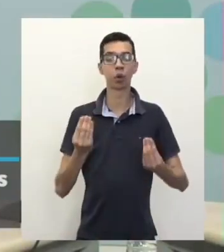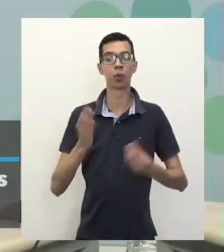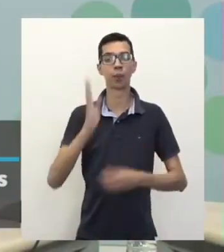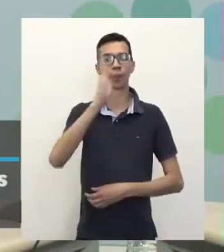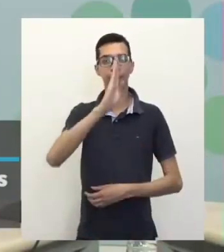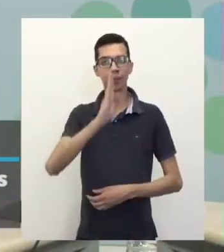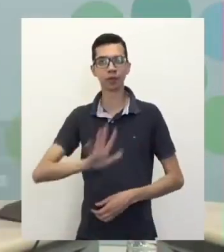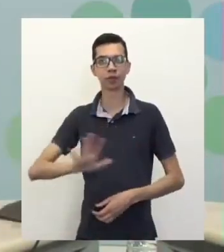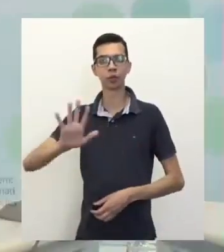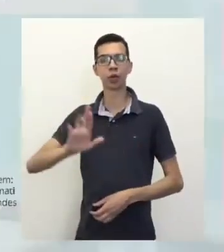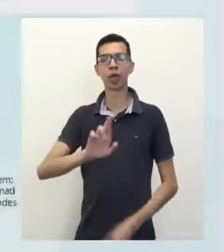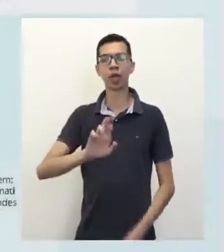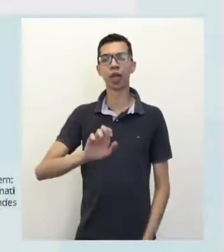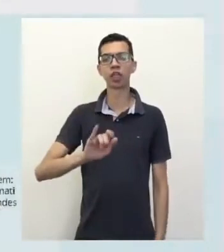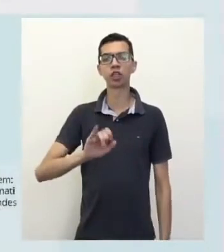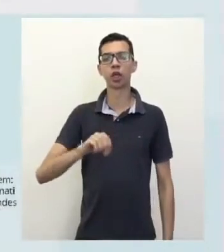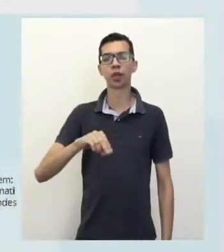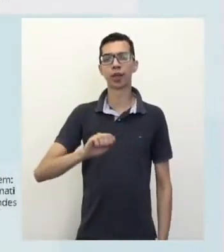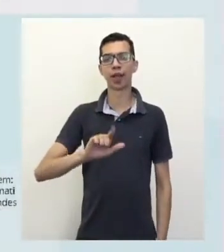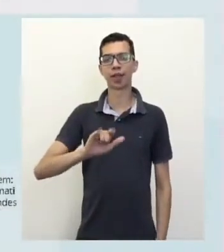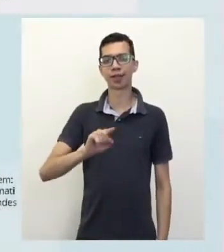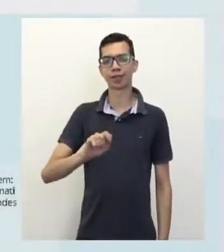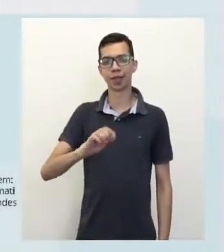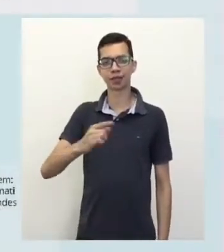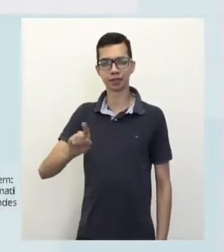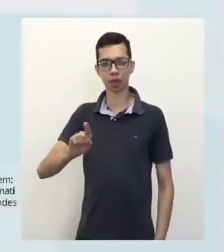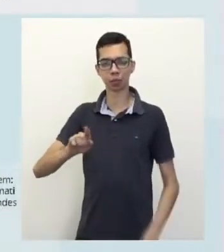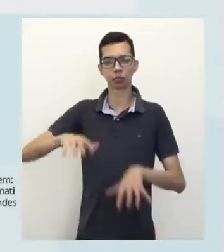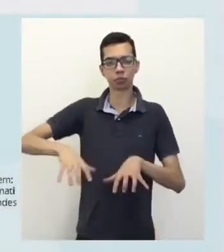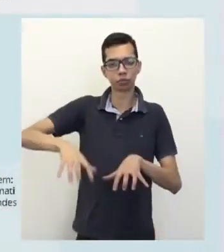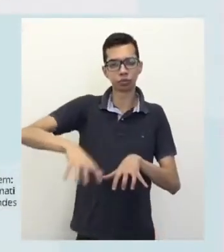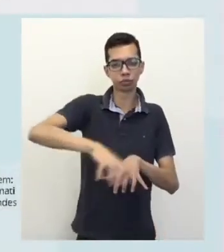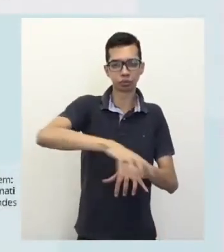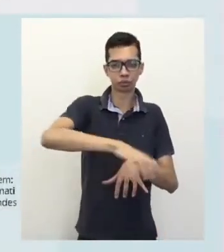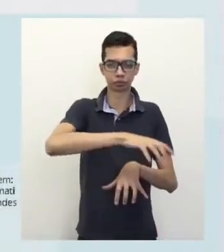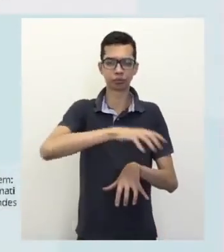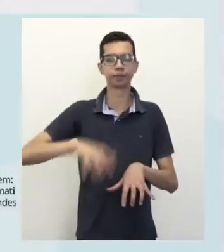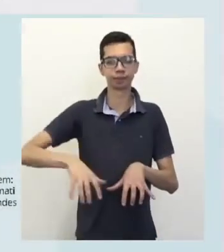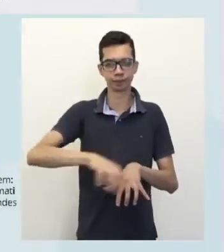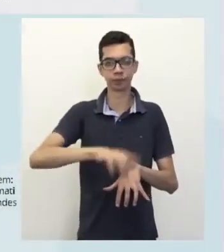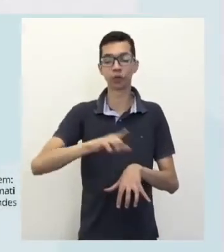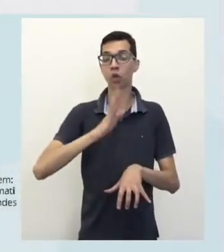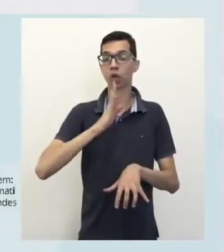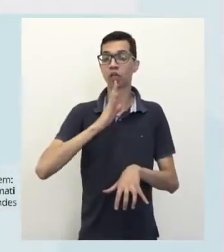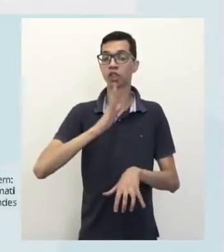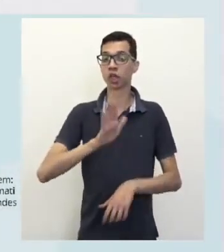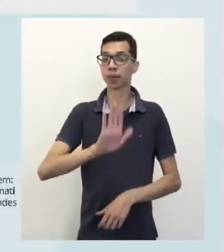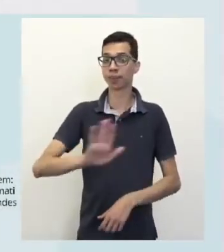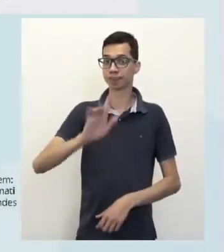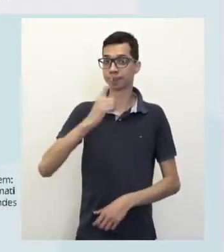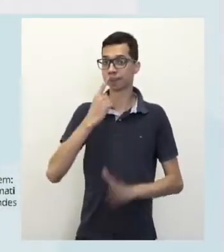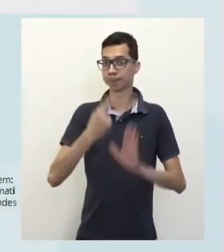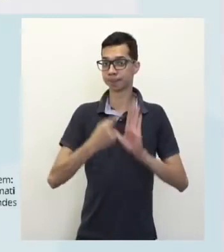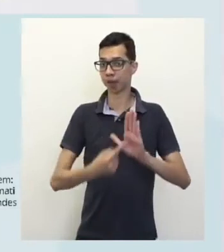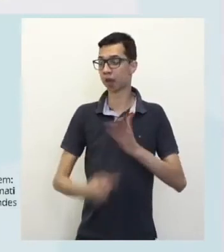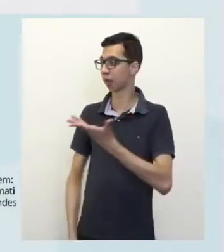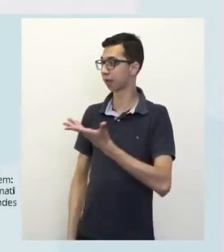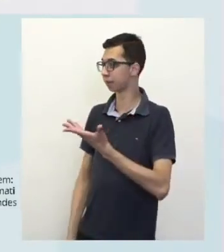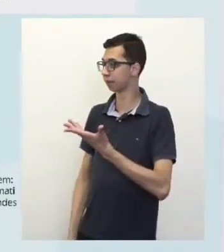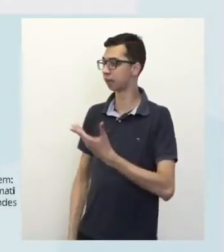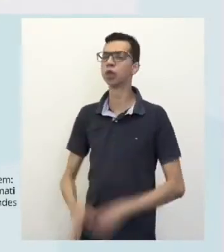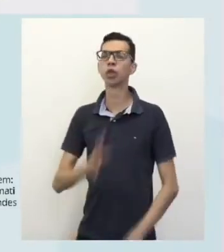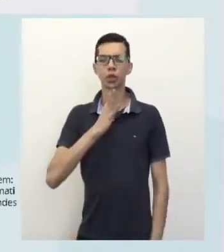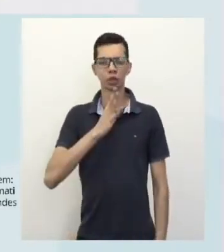brasileira. Então vai aparecer para vocês na tela um mapa que muitos de vocês já conhecem, já trabalharam aí em outros momentos,